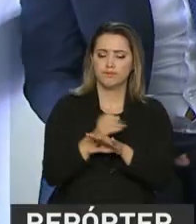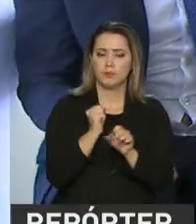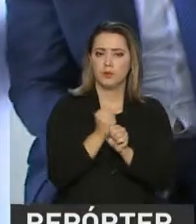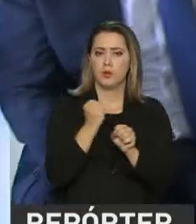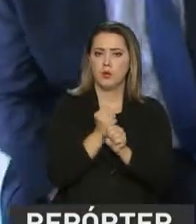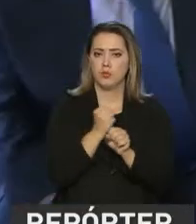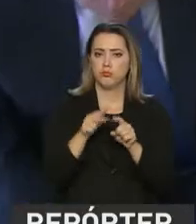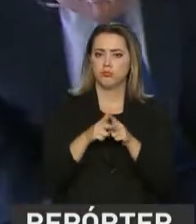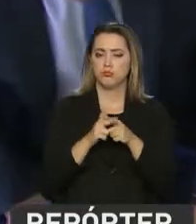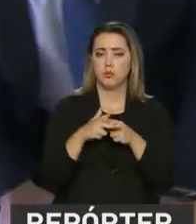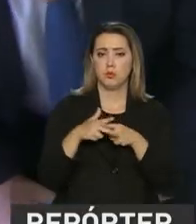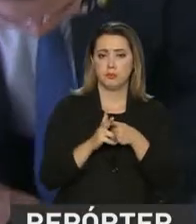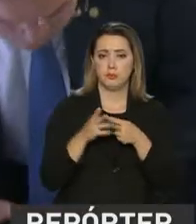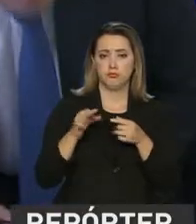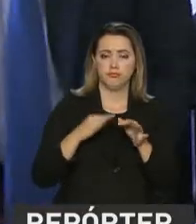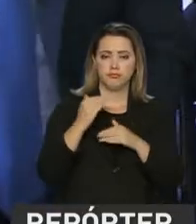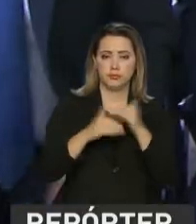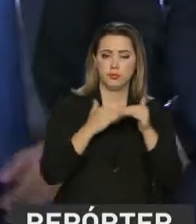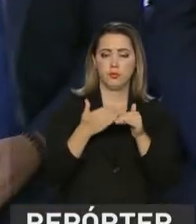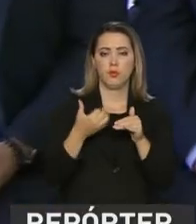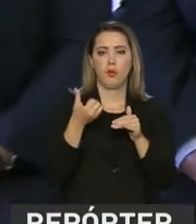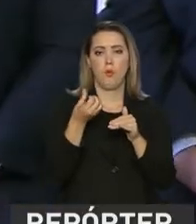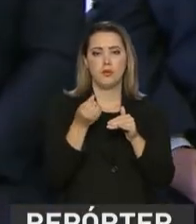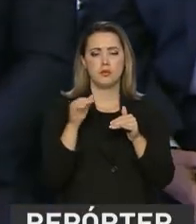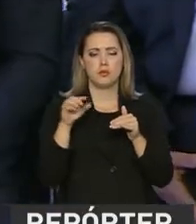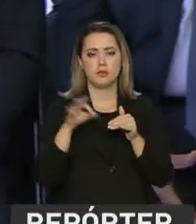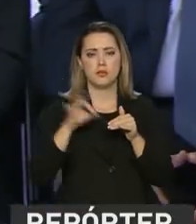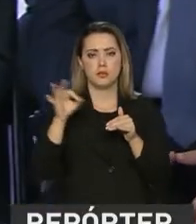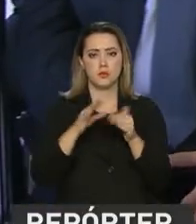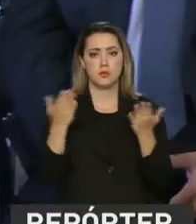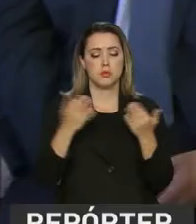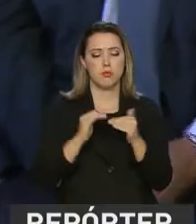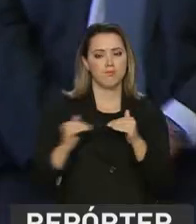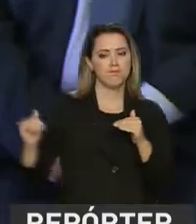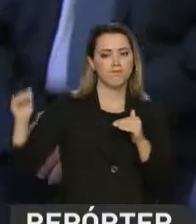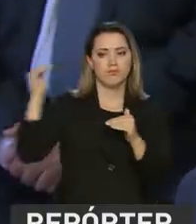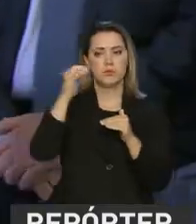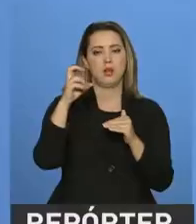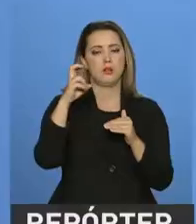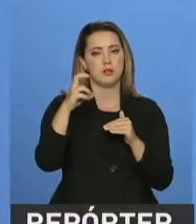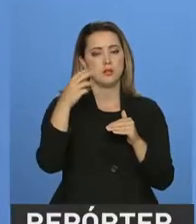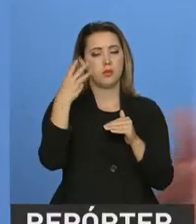subiu para 53